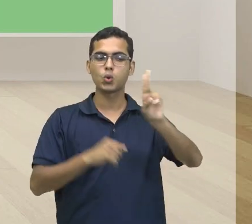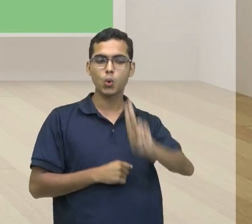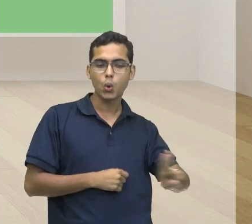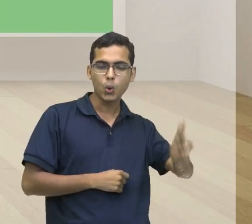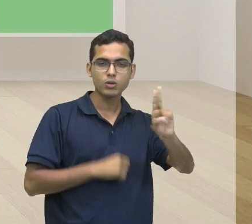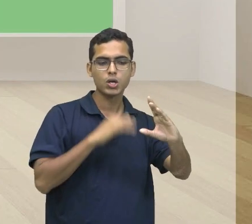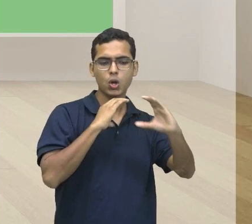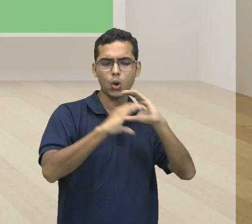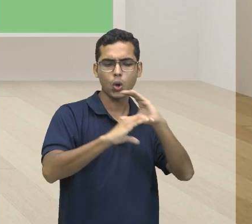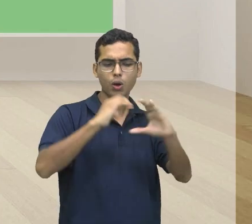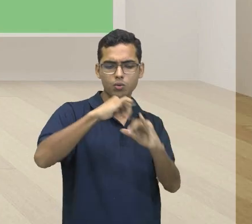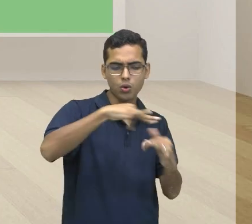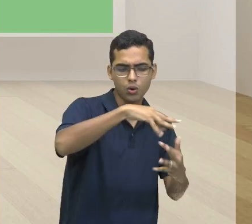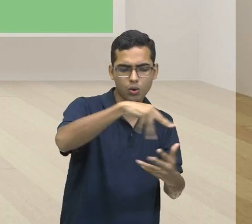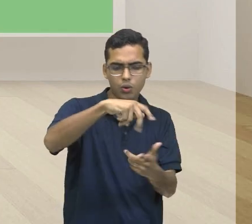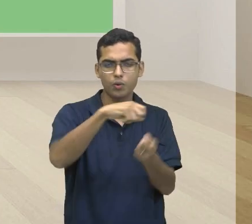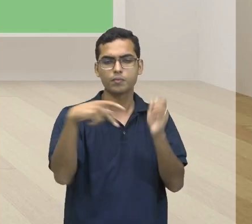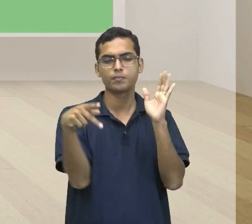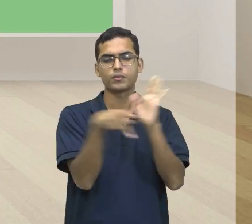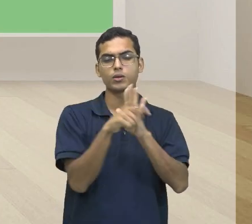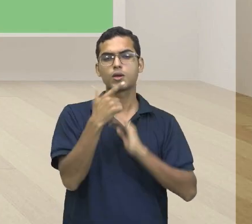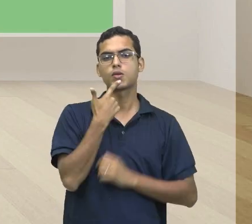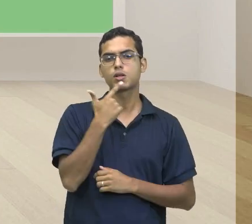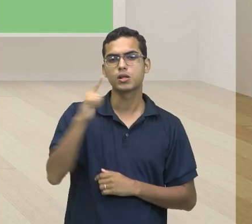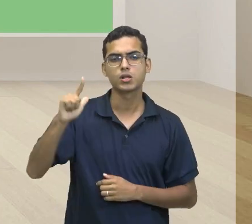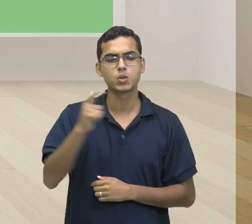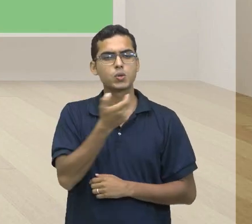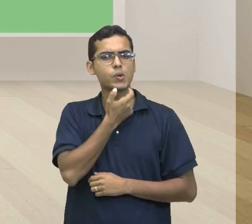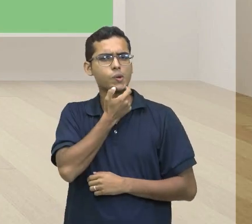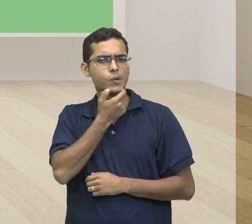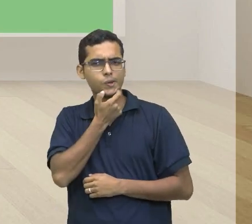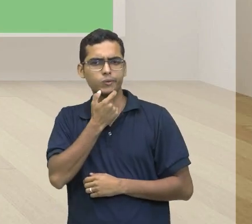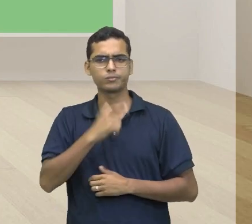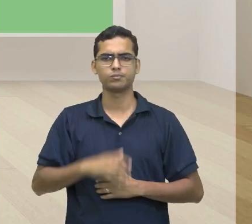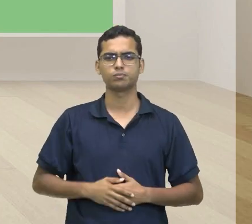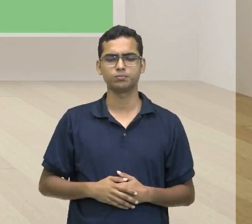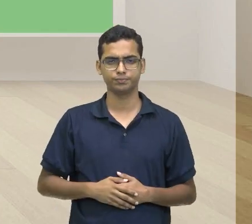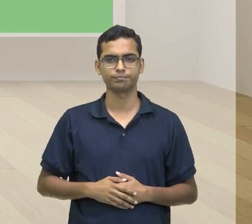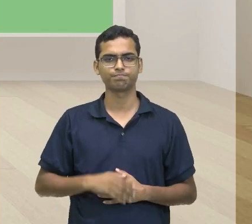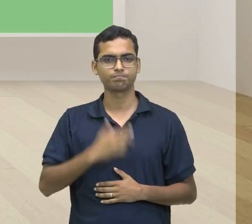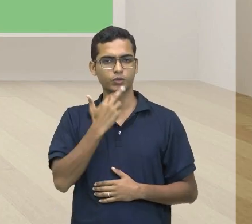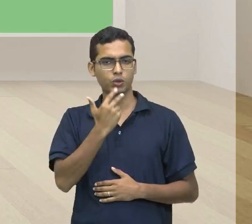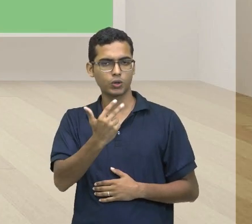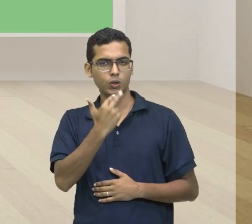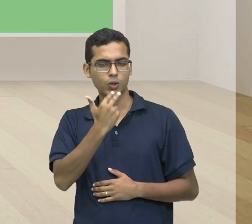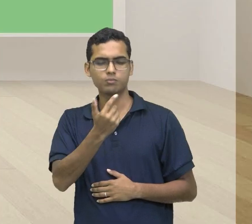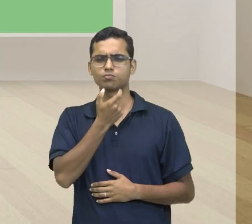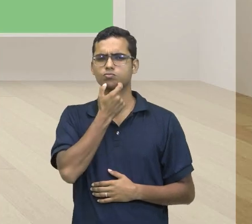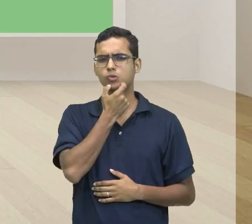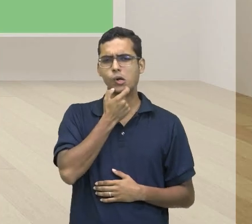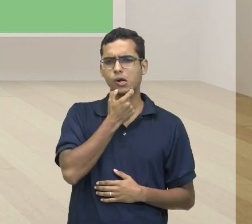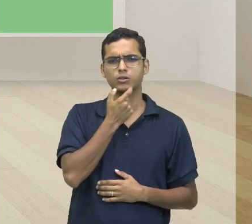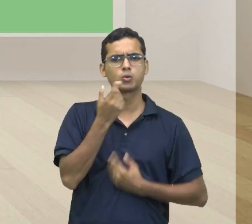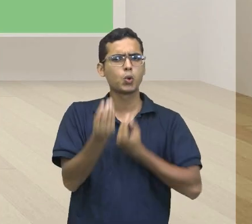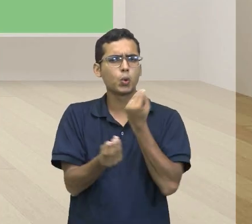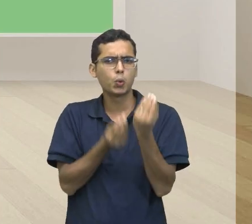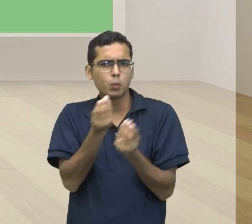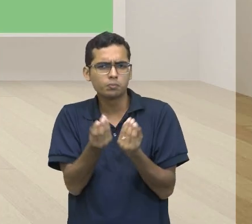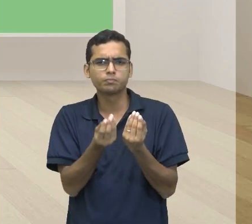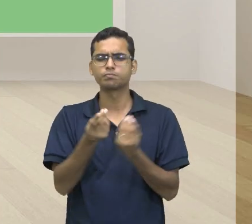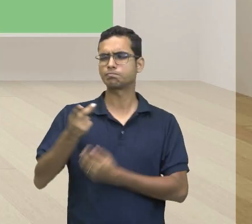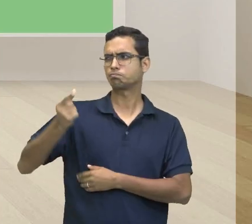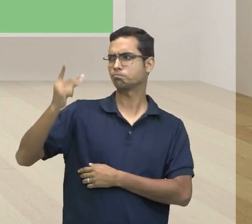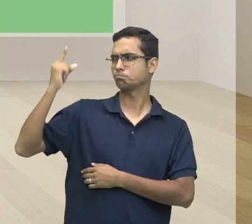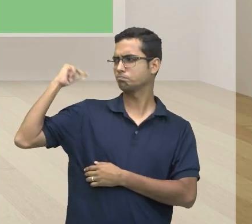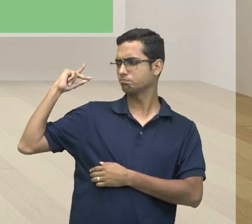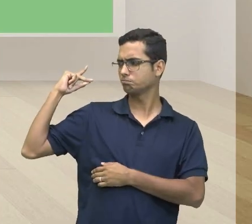internacional. Mas como que se dá na prática isso? Como é que se dá essa expansão da língua inglesa? Como é que funciona? Então,